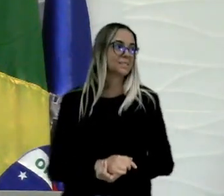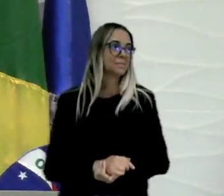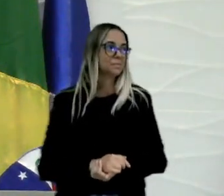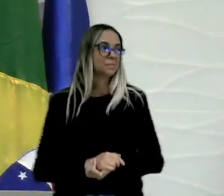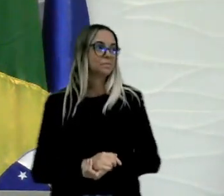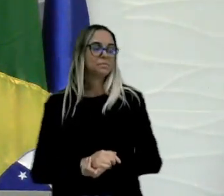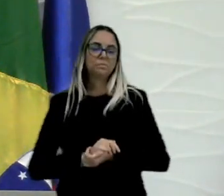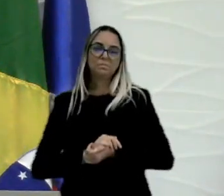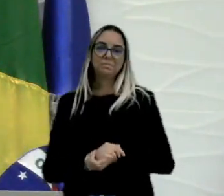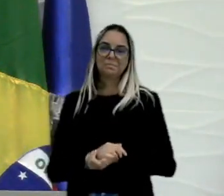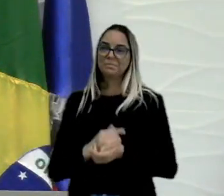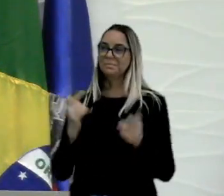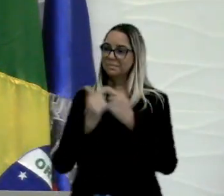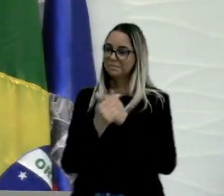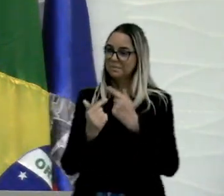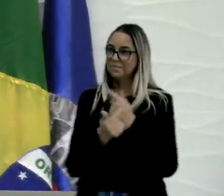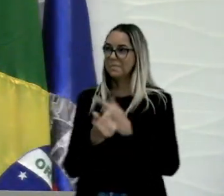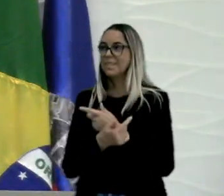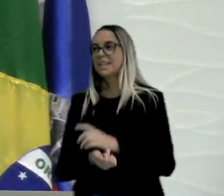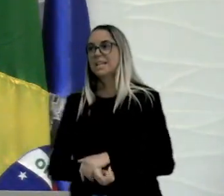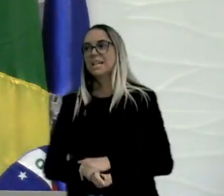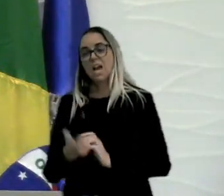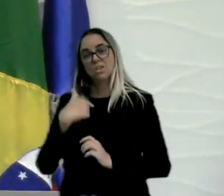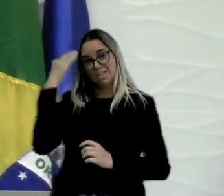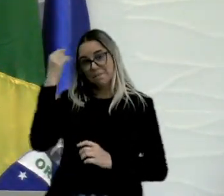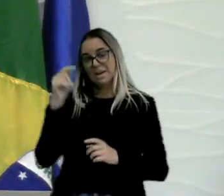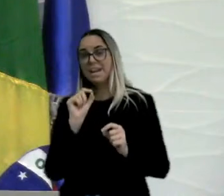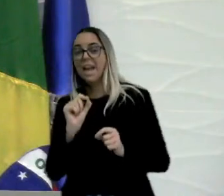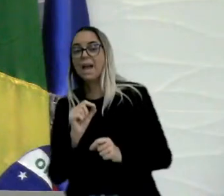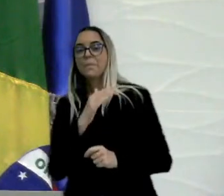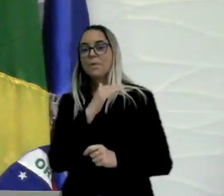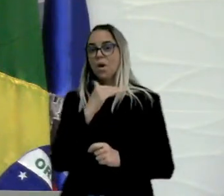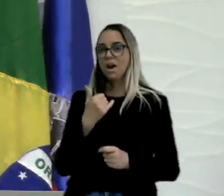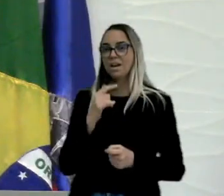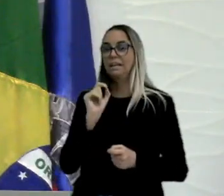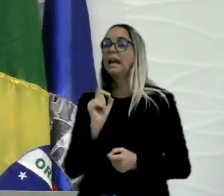morrer eu sei que que tá para morrer aqui viu